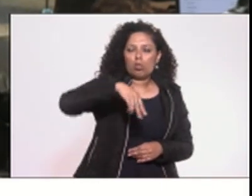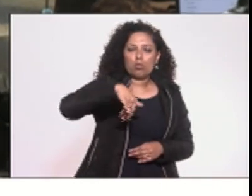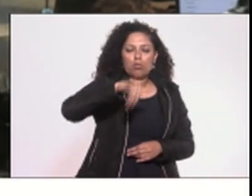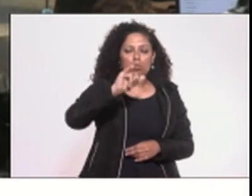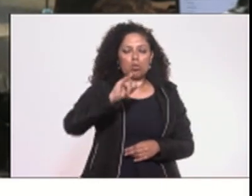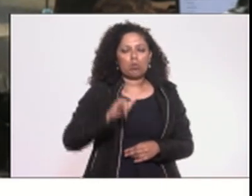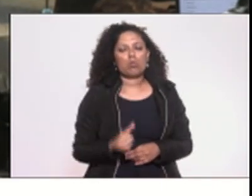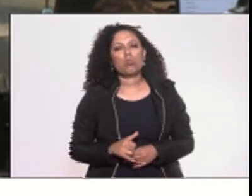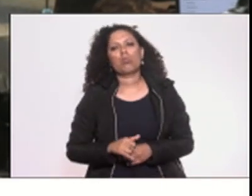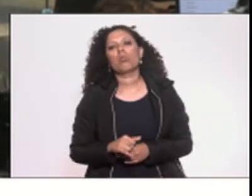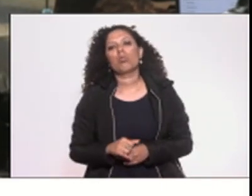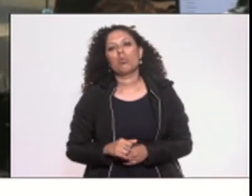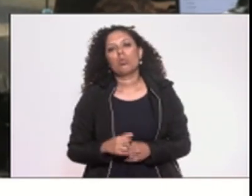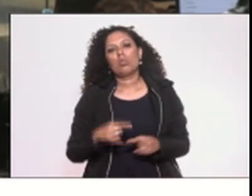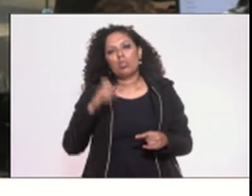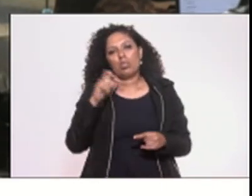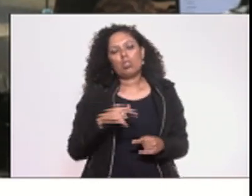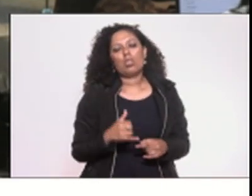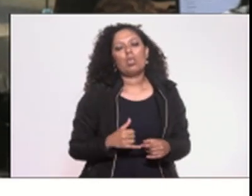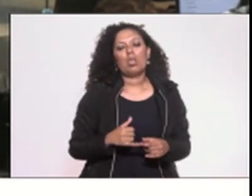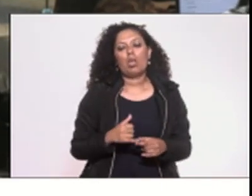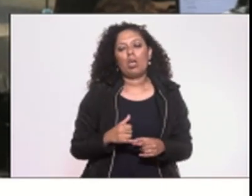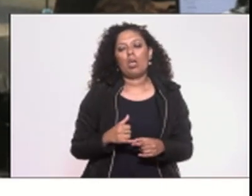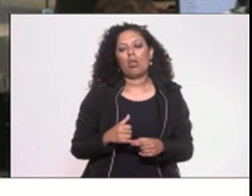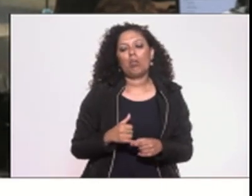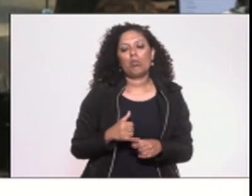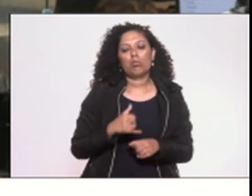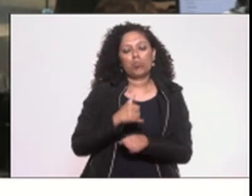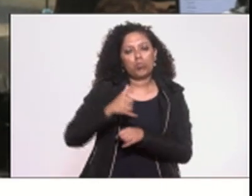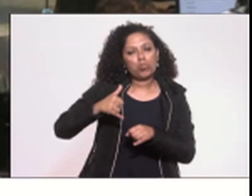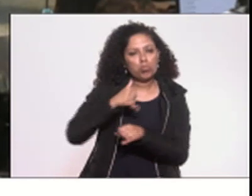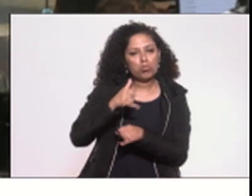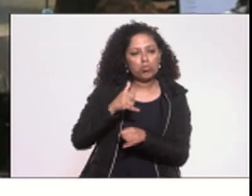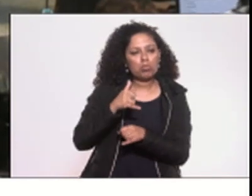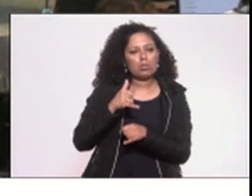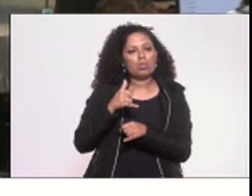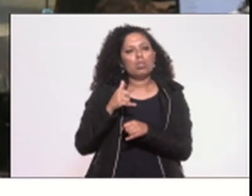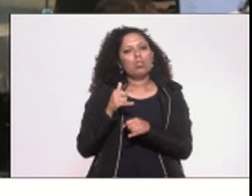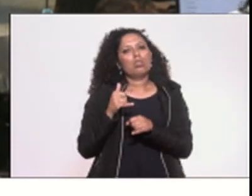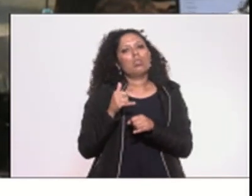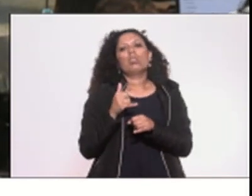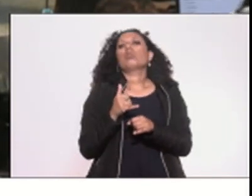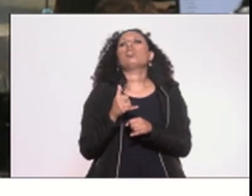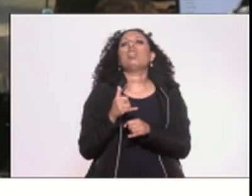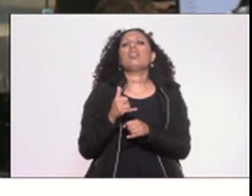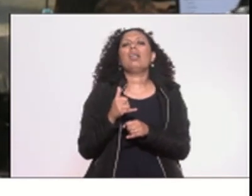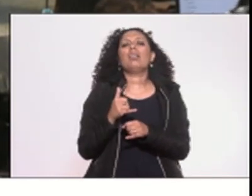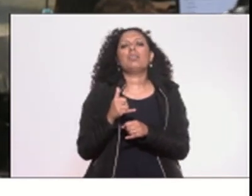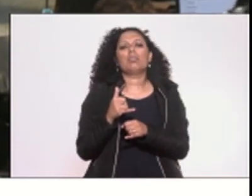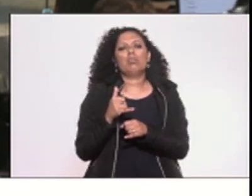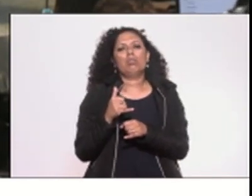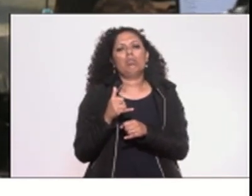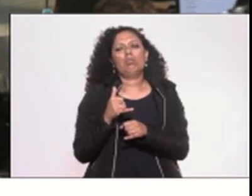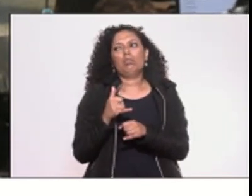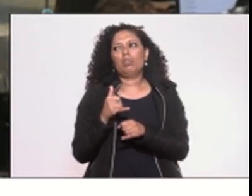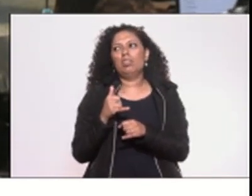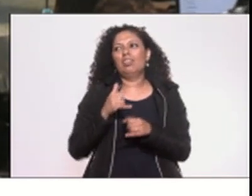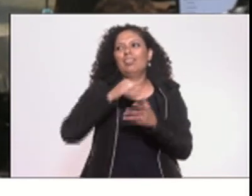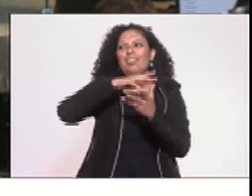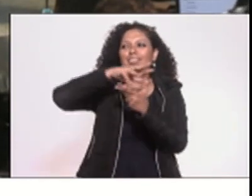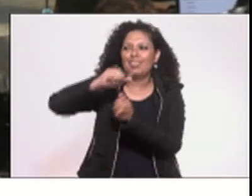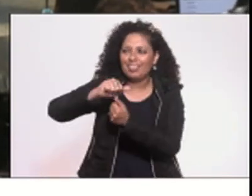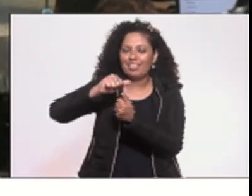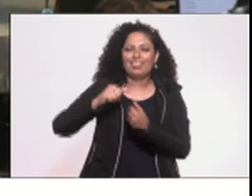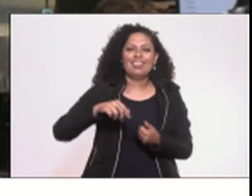biomassa, que é um combustível sustentável. Ainda no segmento de reciclagem, nós temos